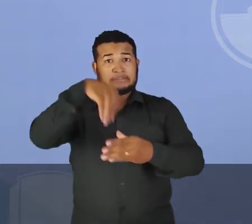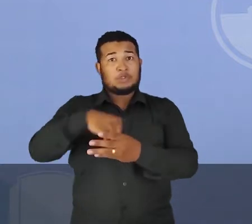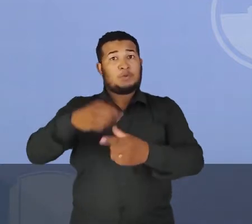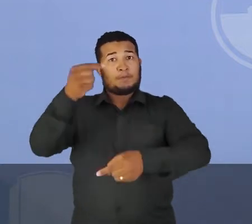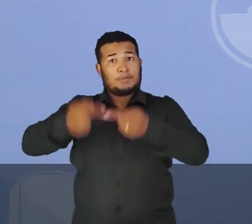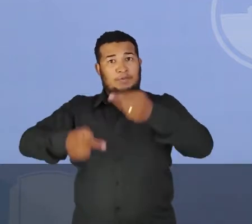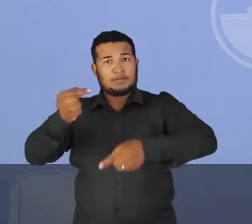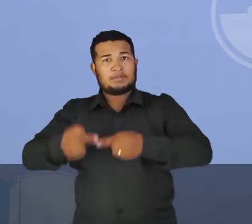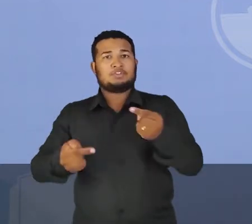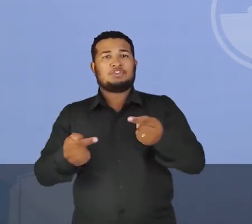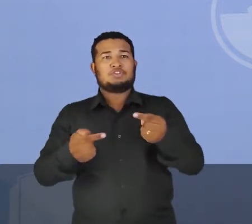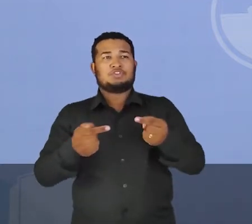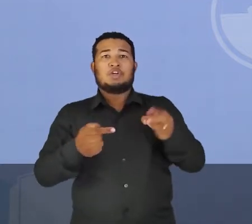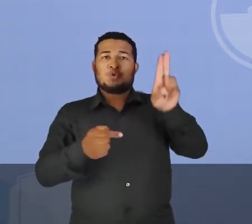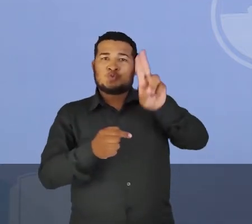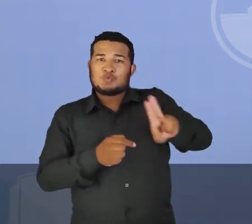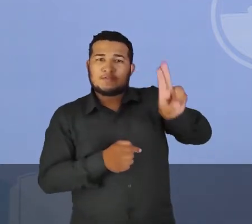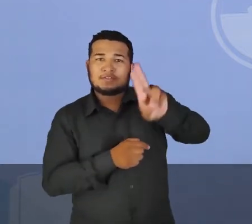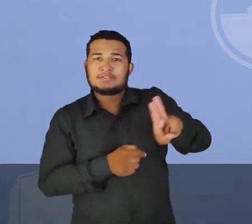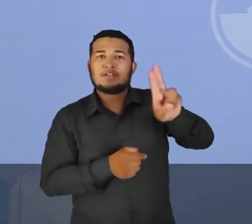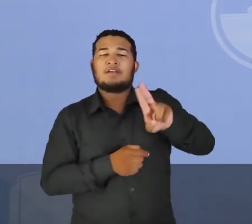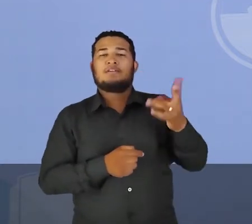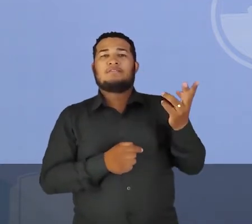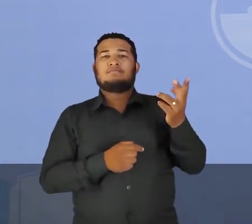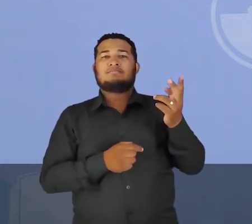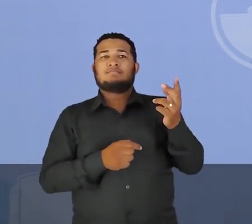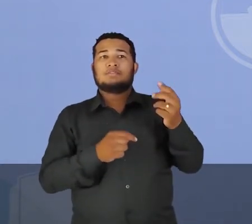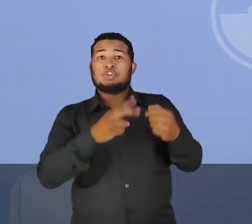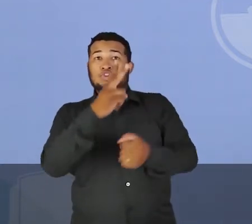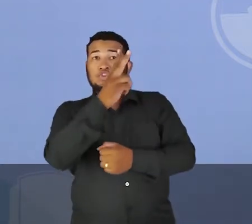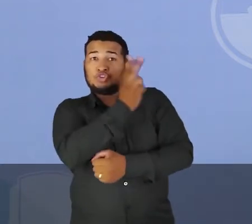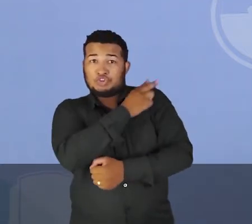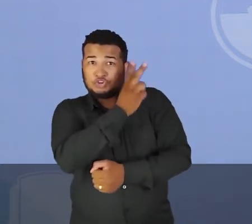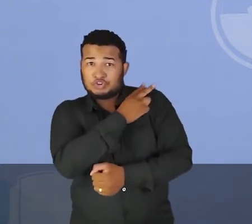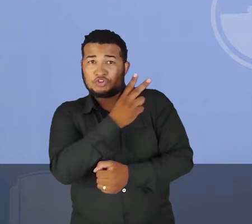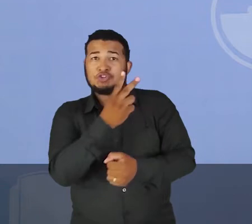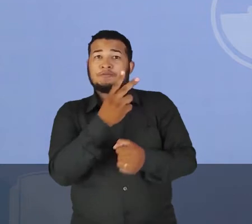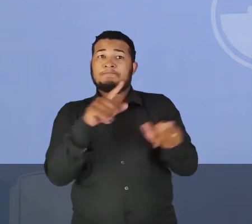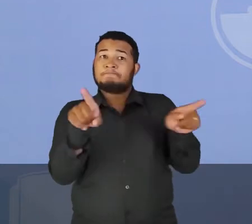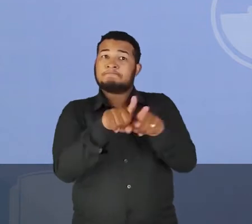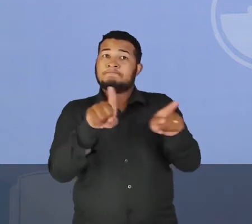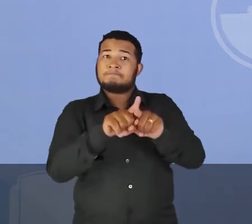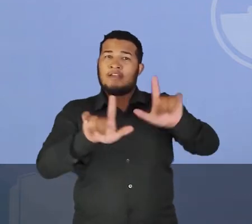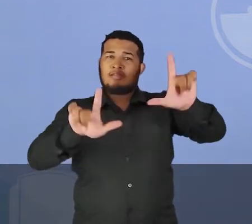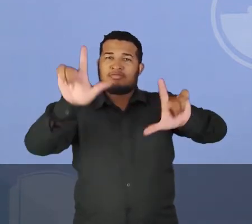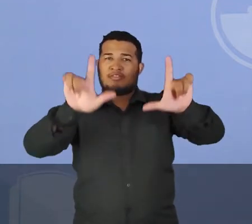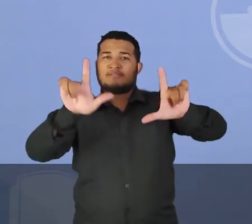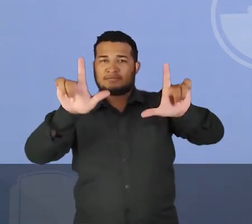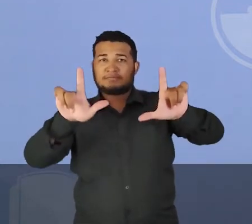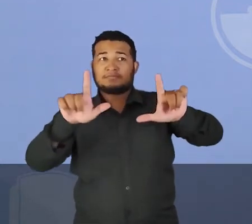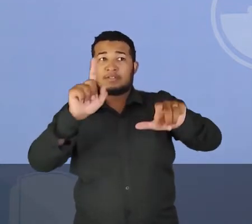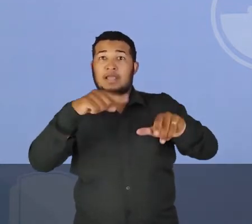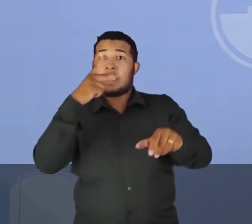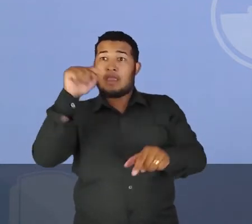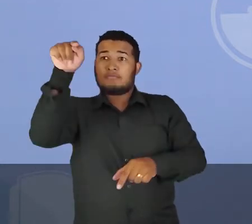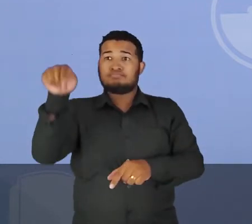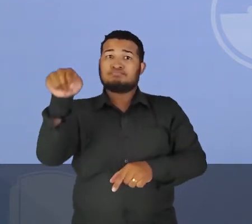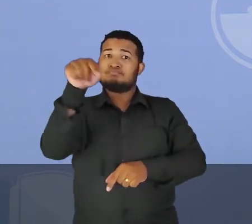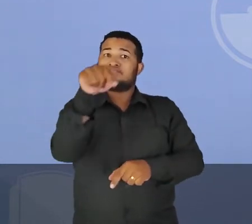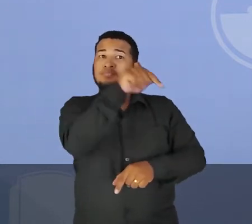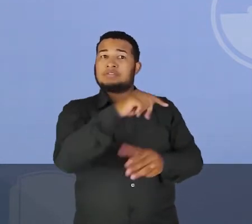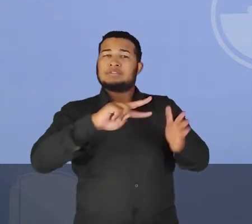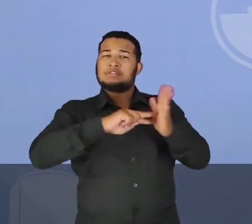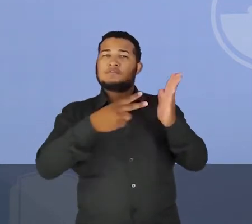política, nas universidades, nos cargos de chefia e na mídia, que são esferas de